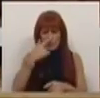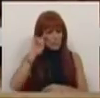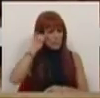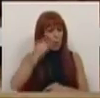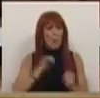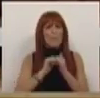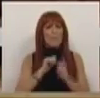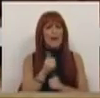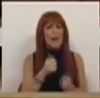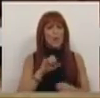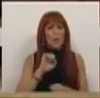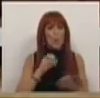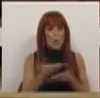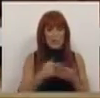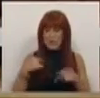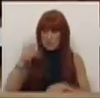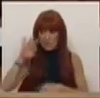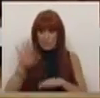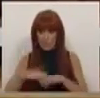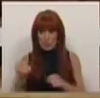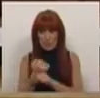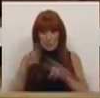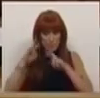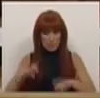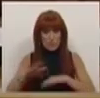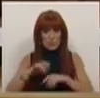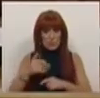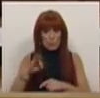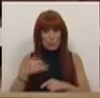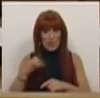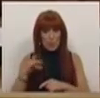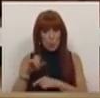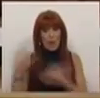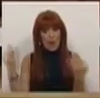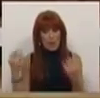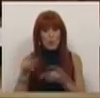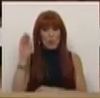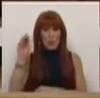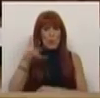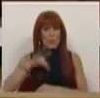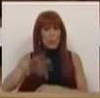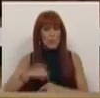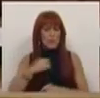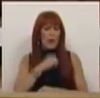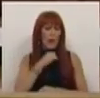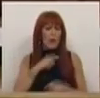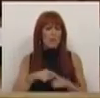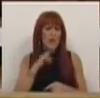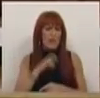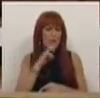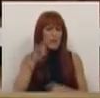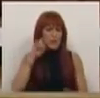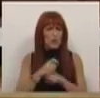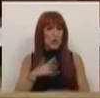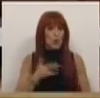do papel comercial. E sabemos agora, com base no trabalho de investigação de Pedro Coelho, que, para além disto, o Banco de Portugal ignorou os avisos do